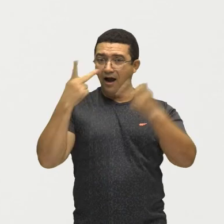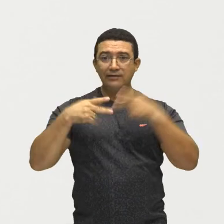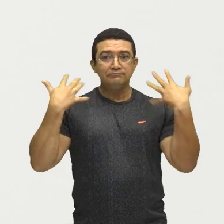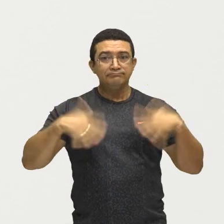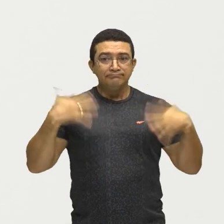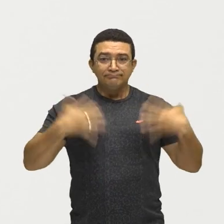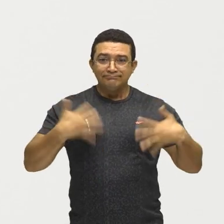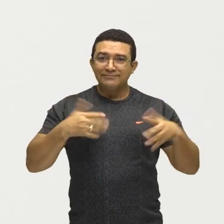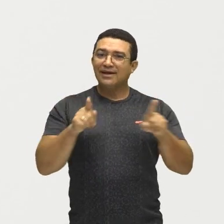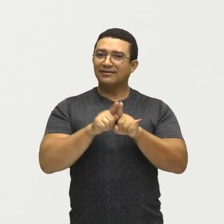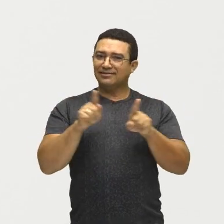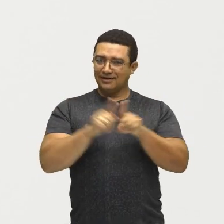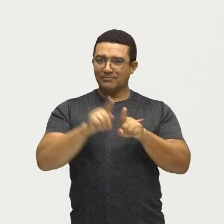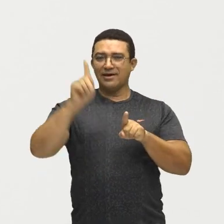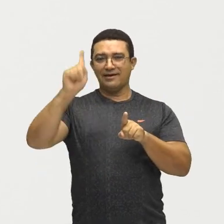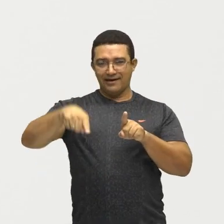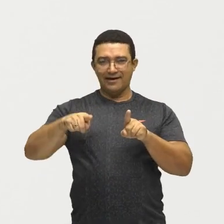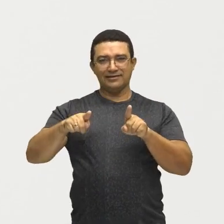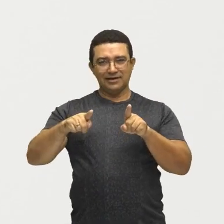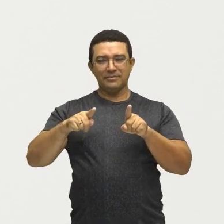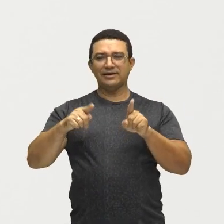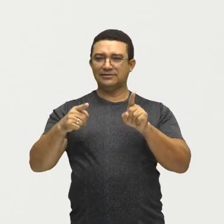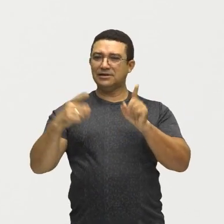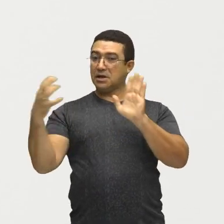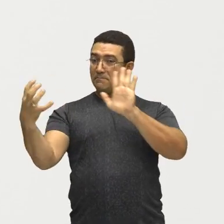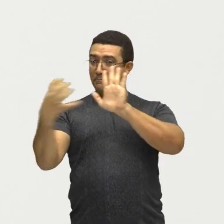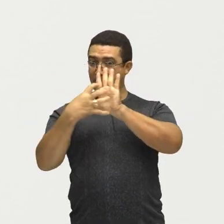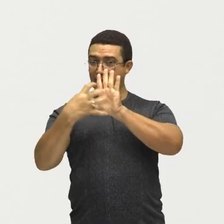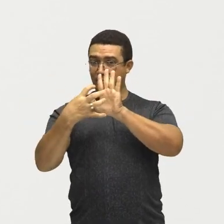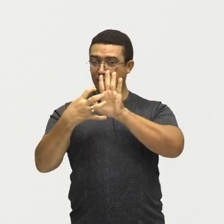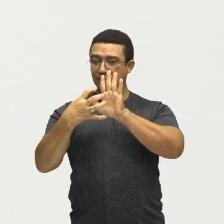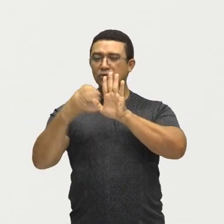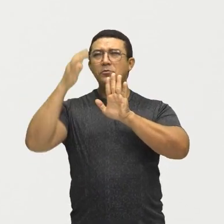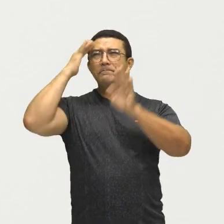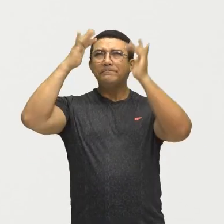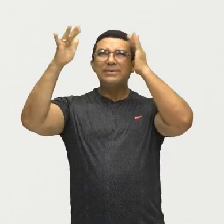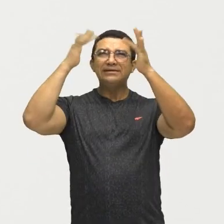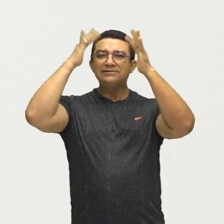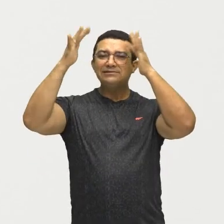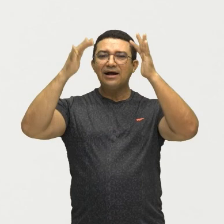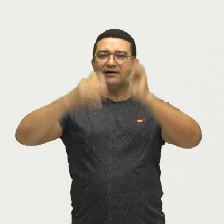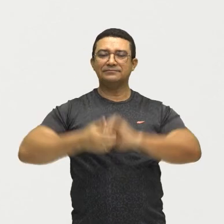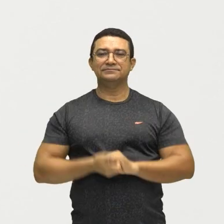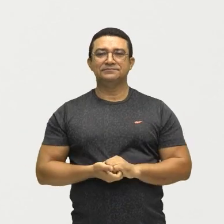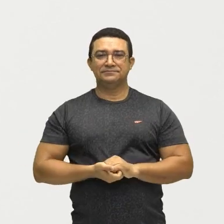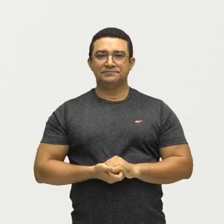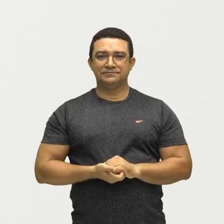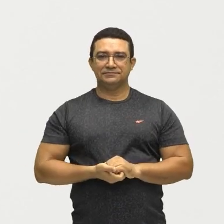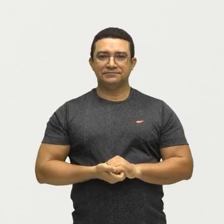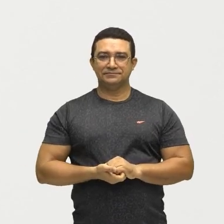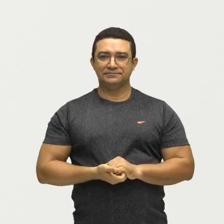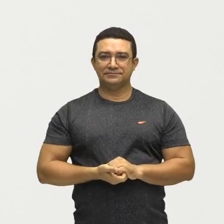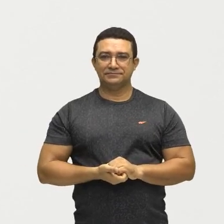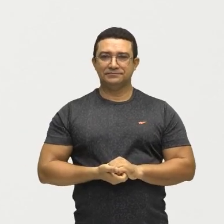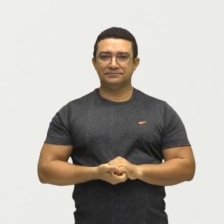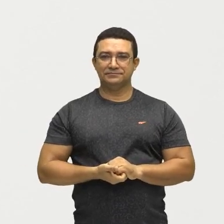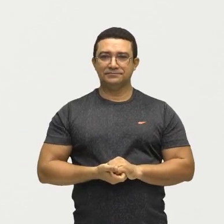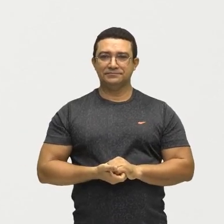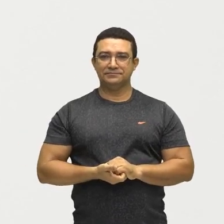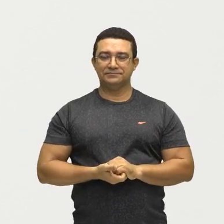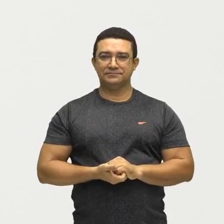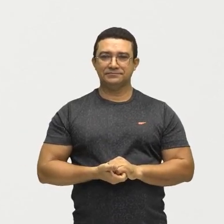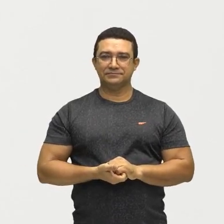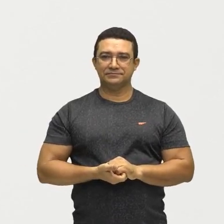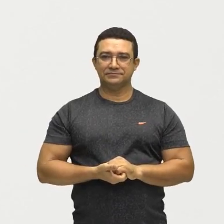caso, também há, né, um grande exagero no pensamento. Ninguém vai pensar e já